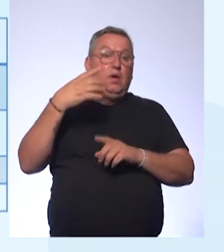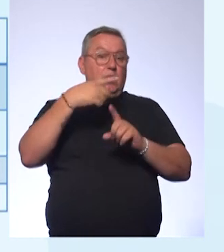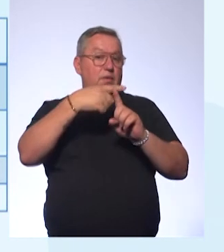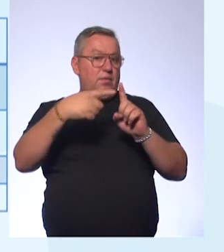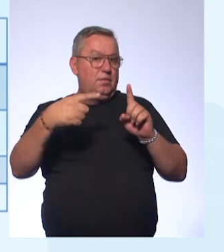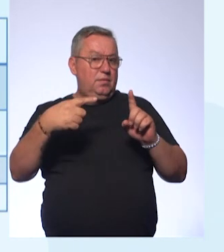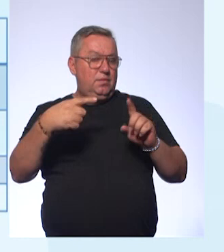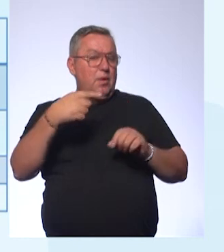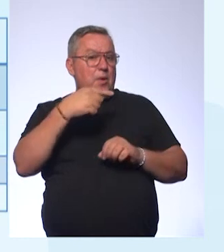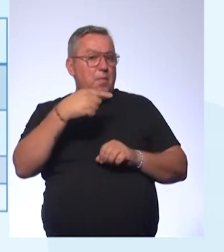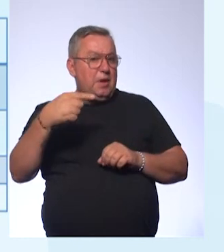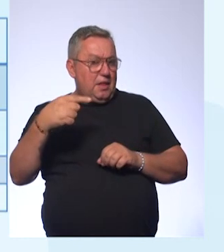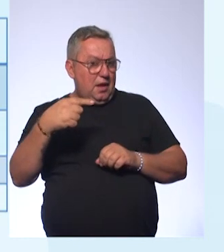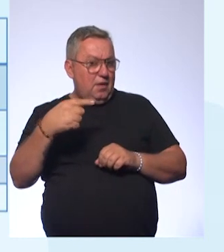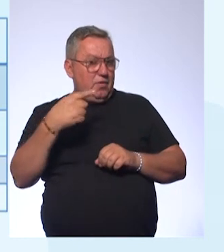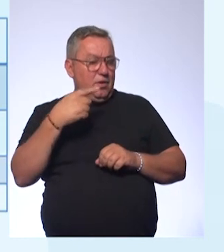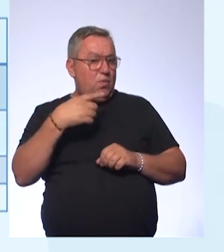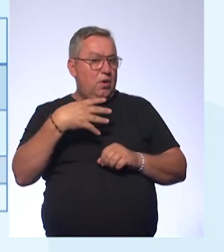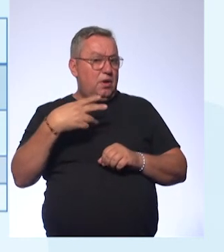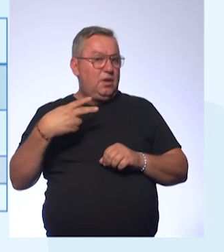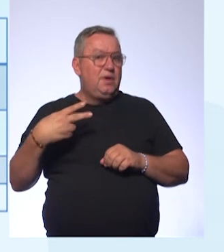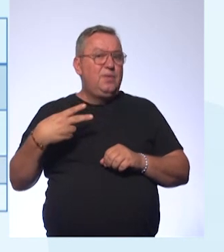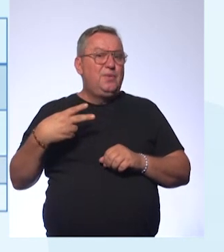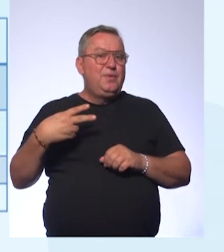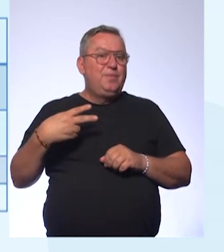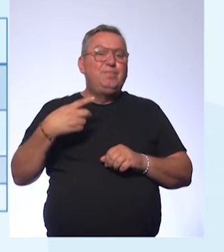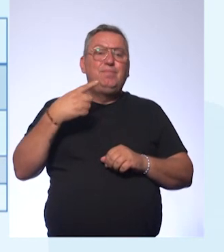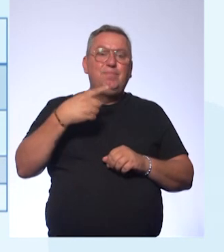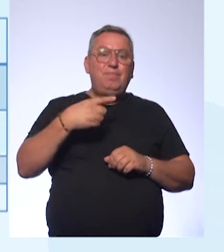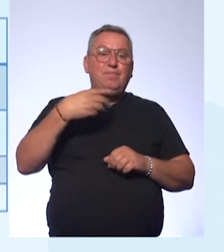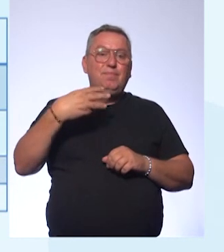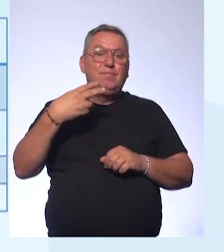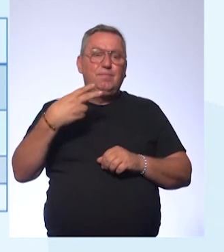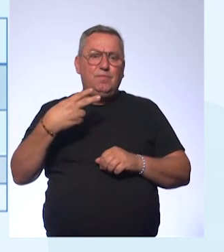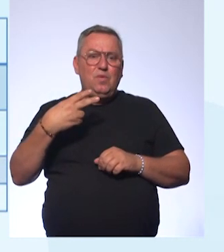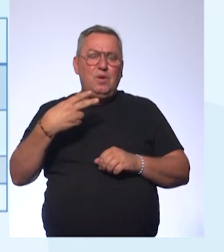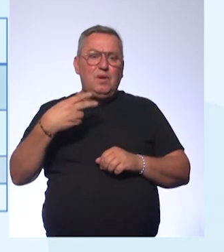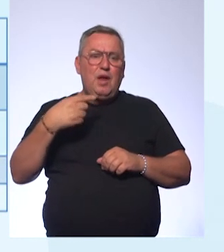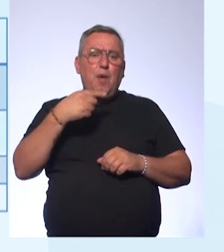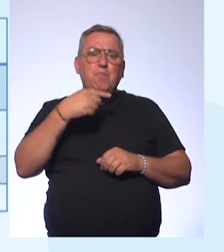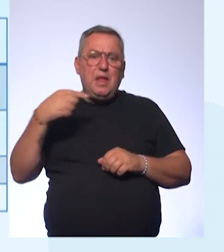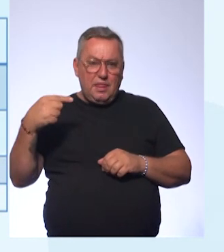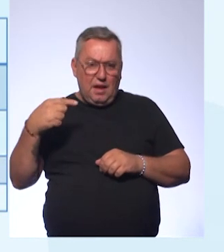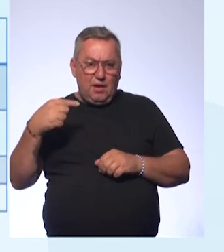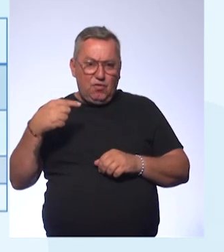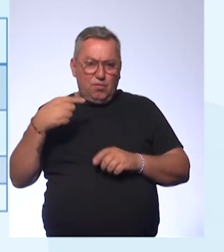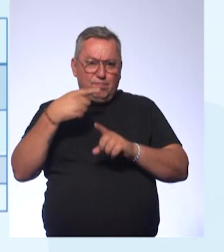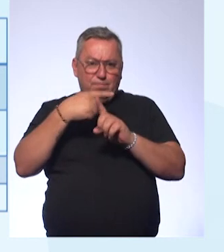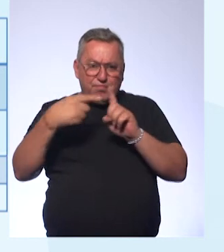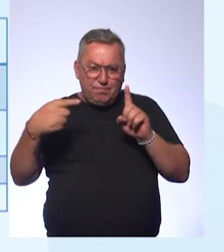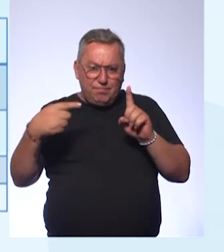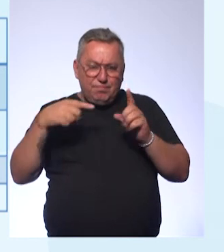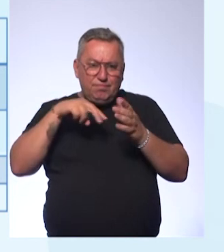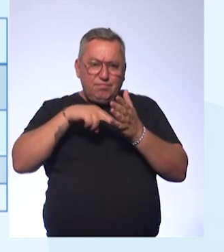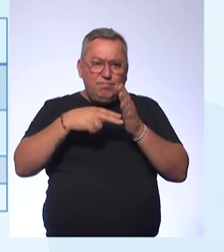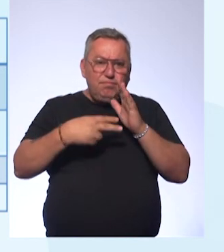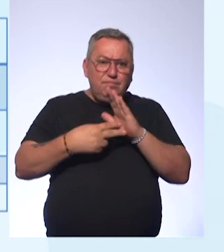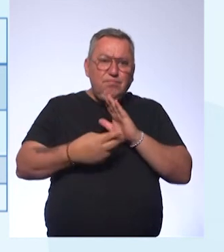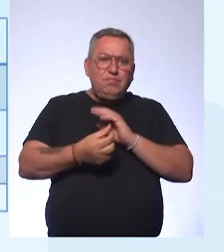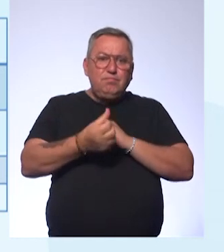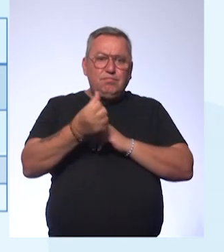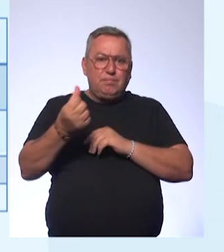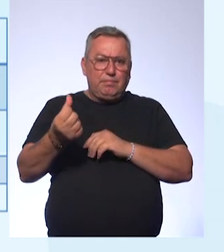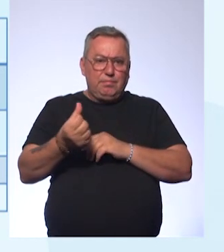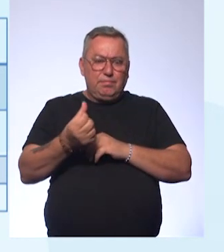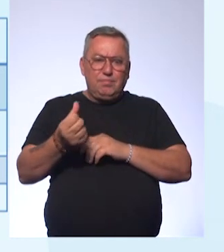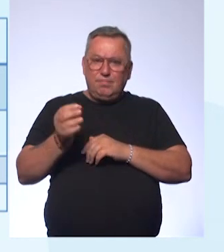metade, igual a 42. E aqui, 132, metade, corresponde a